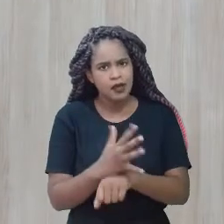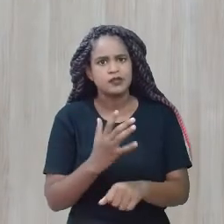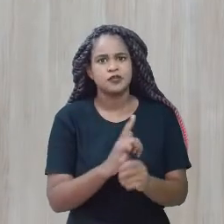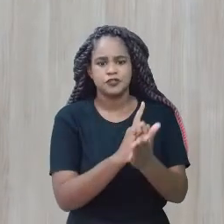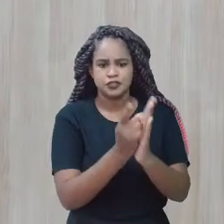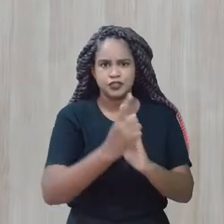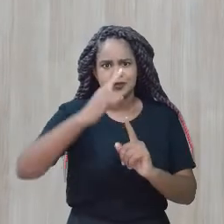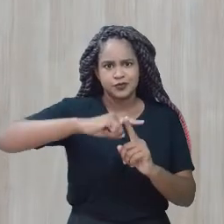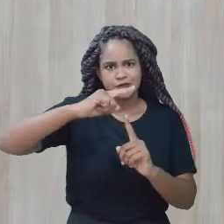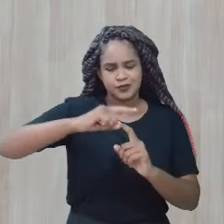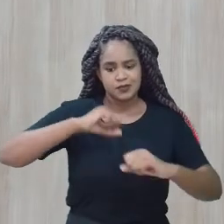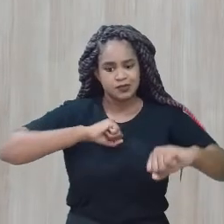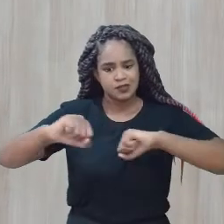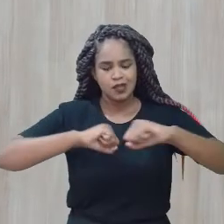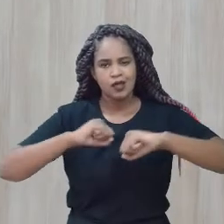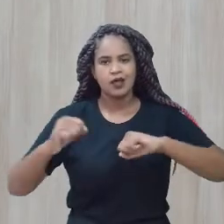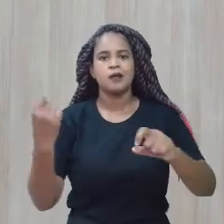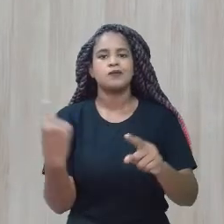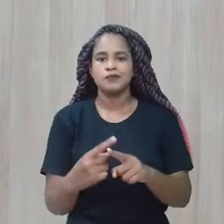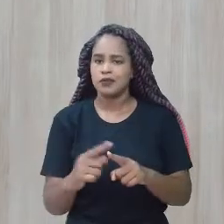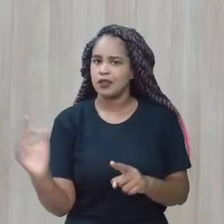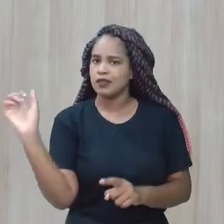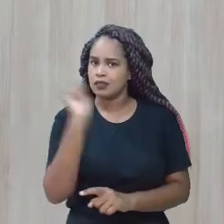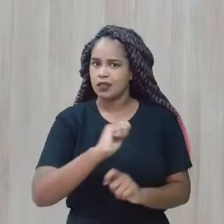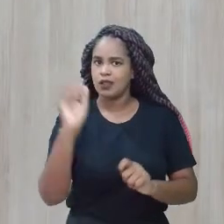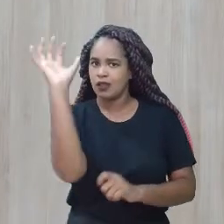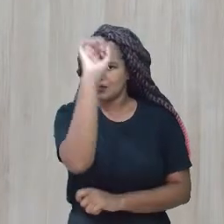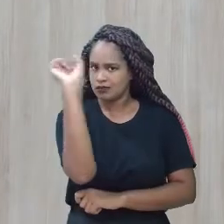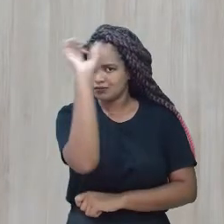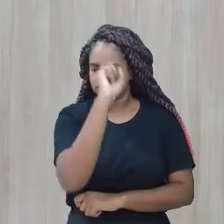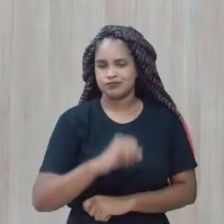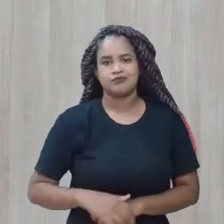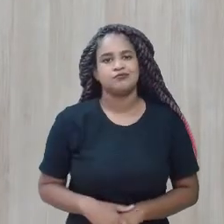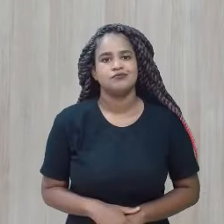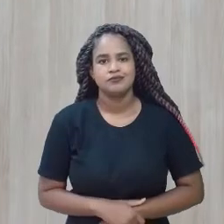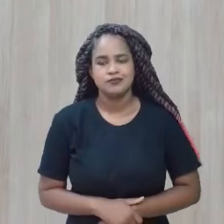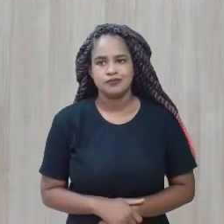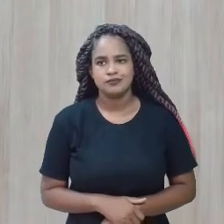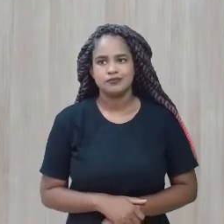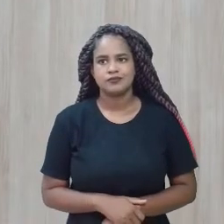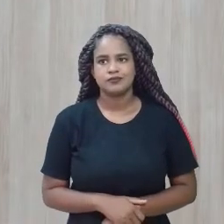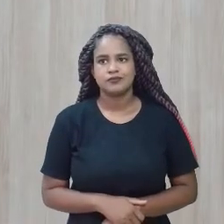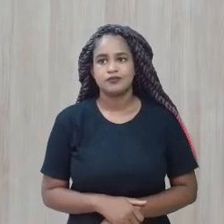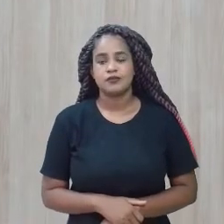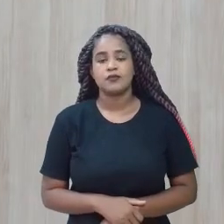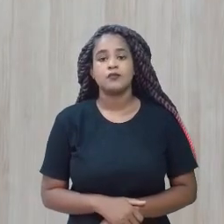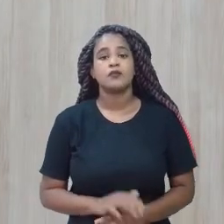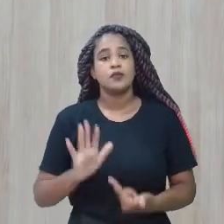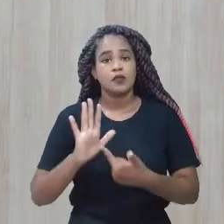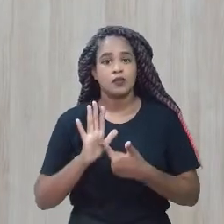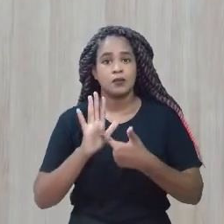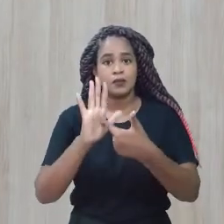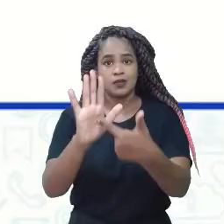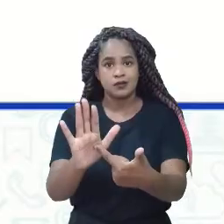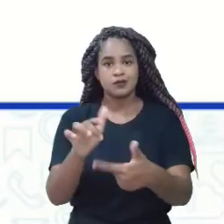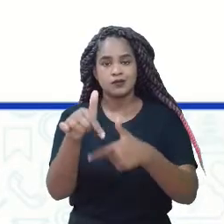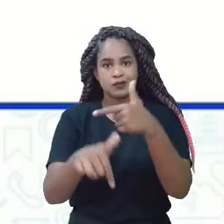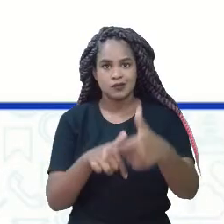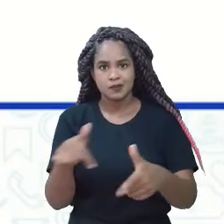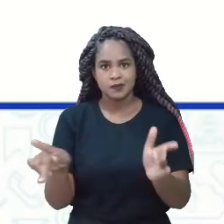gênero, porque ele tem muito aprendizado para nós. A apresentação do trabalho em